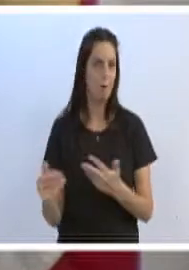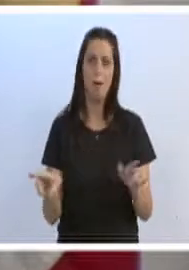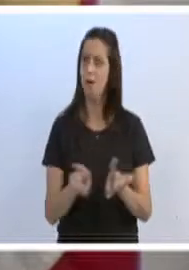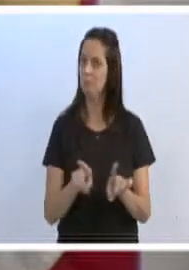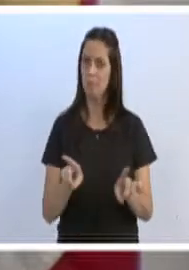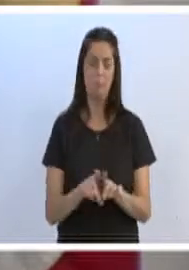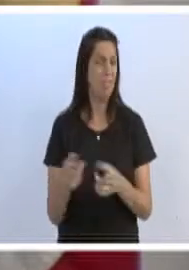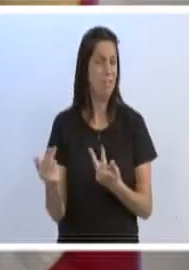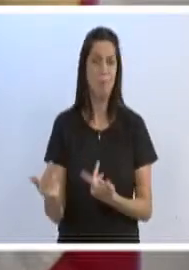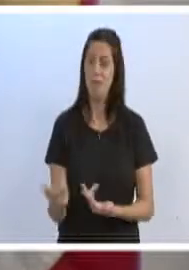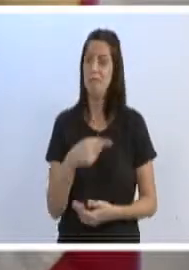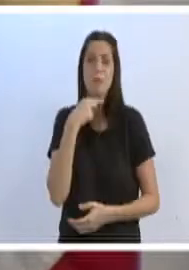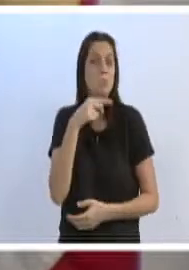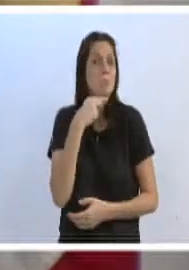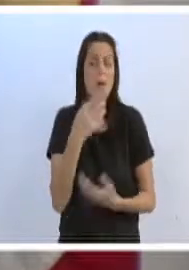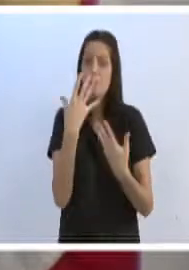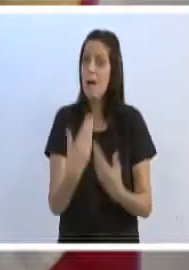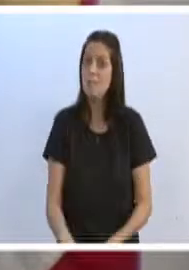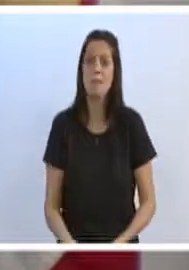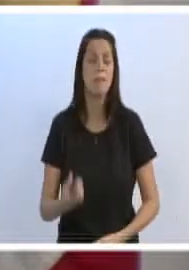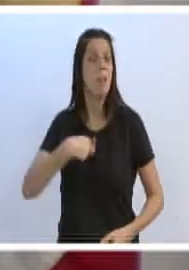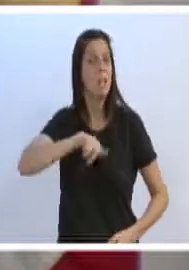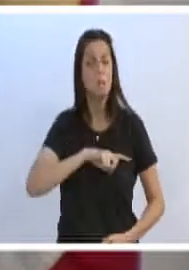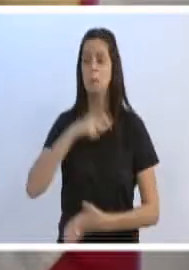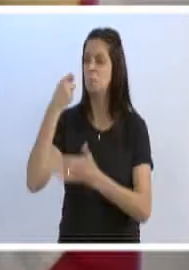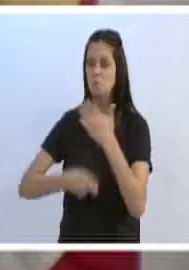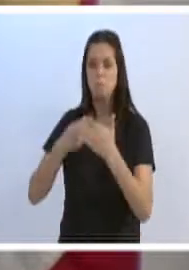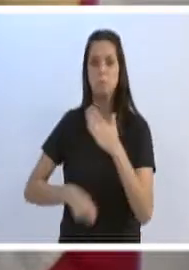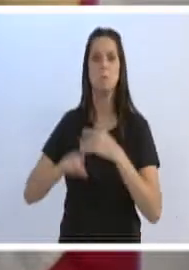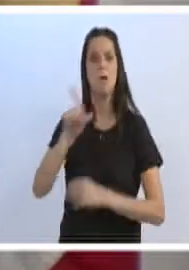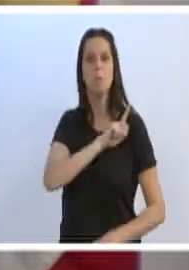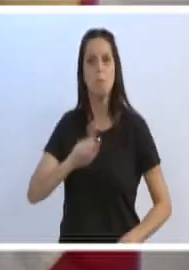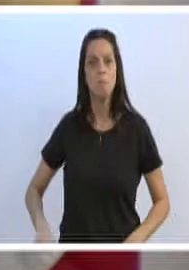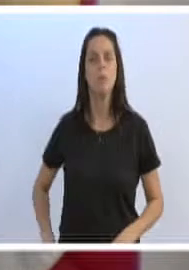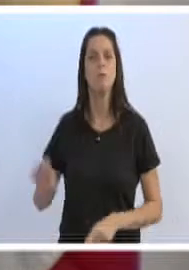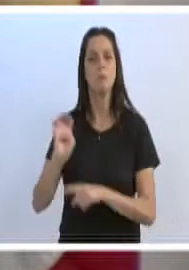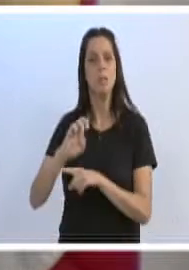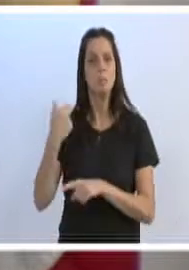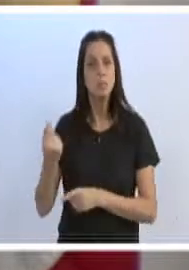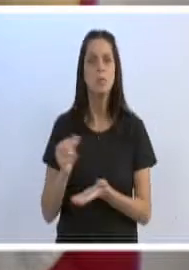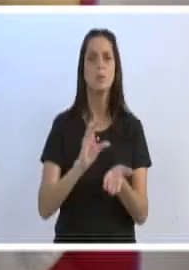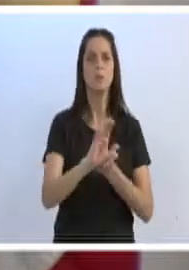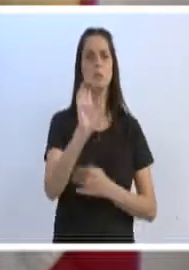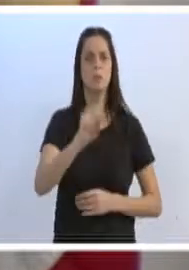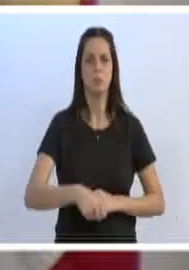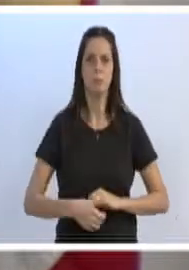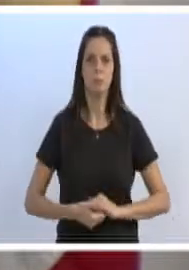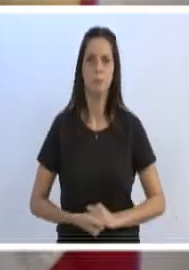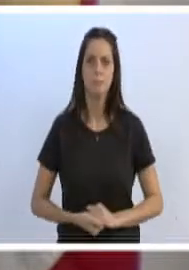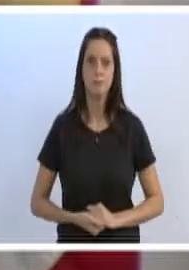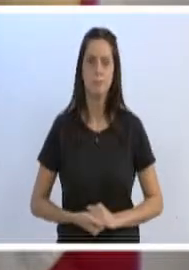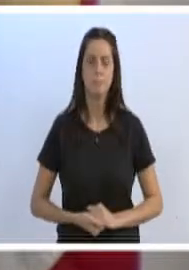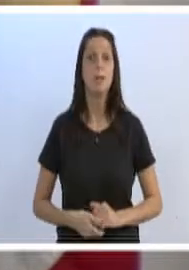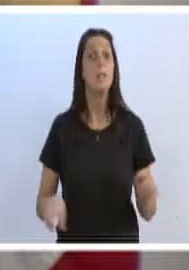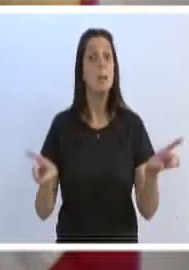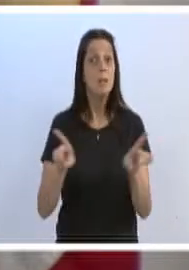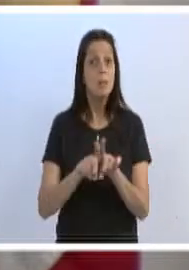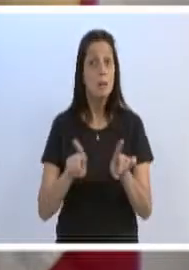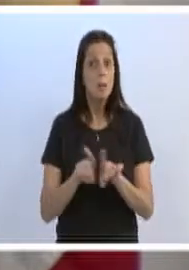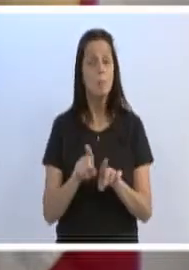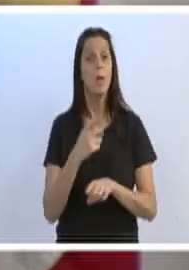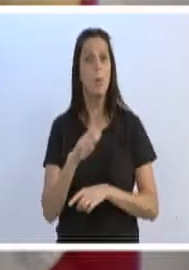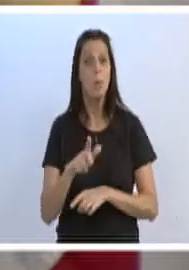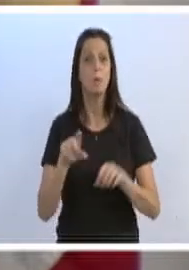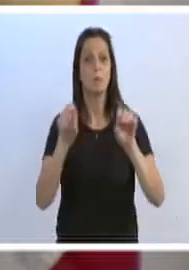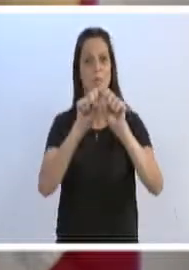forma que está não dá pra ficar e vamos juntos fazer a cobrança junto ao governo do estado sem dúvida agora com relação também a questão do sistema